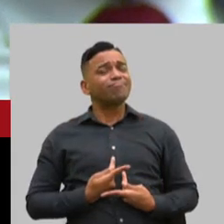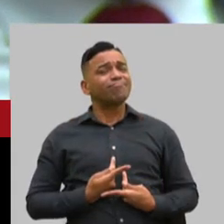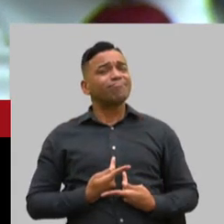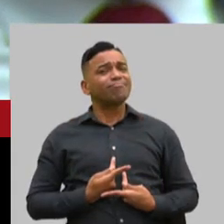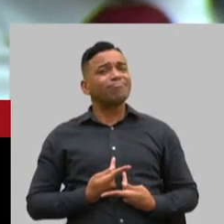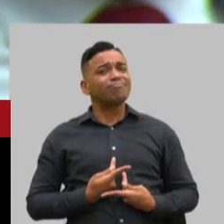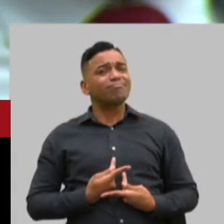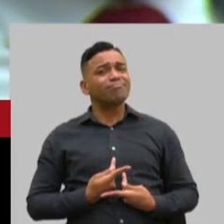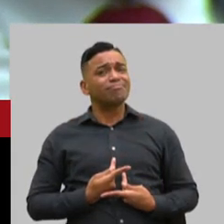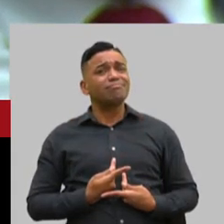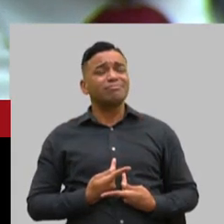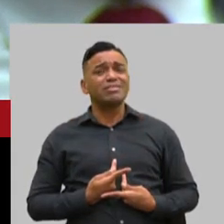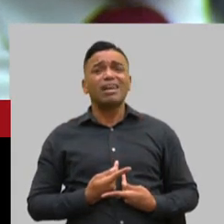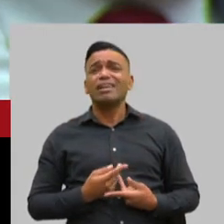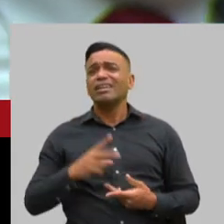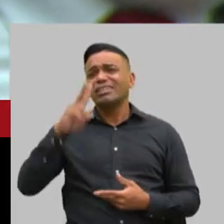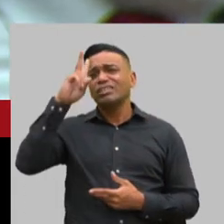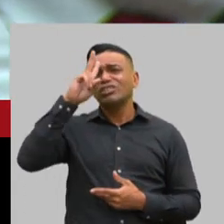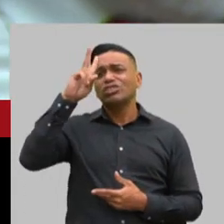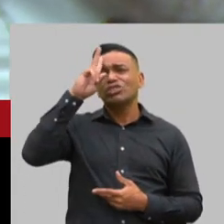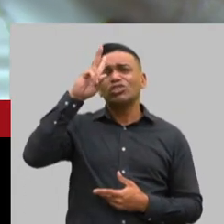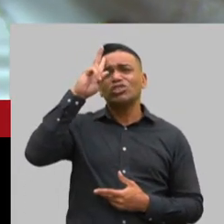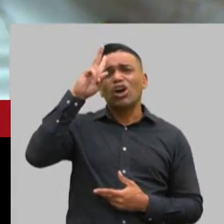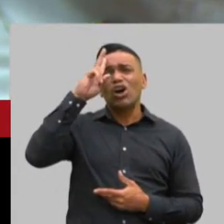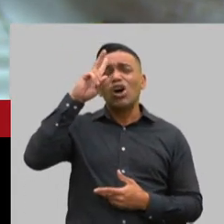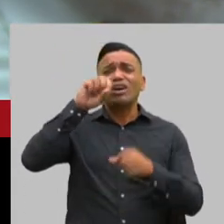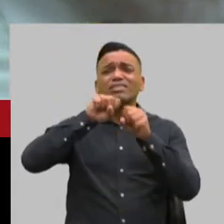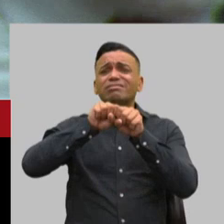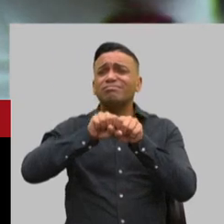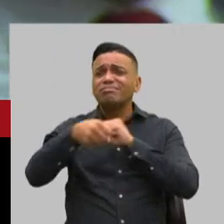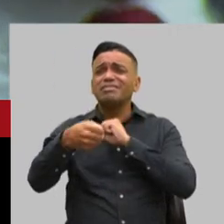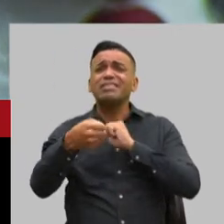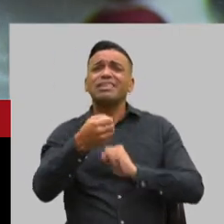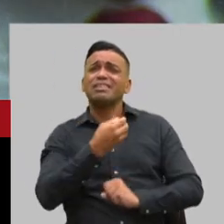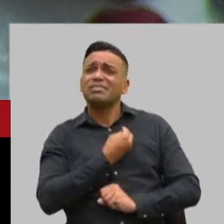destrói a vida sagrada.